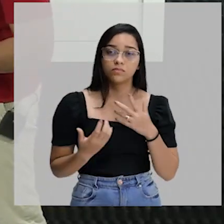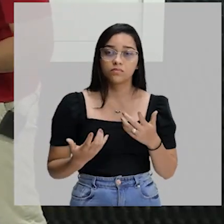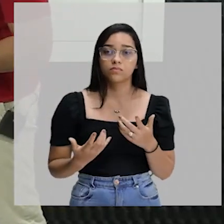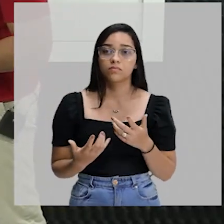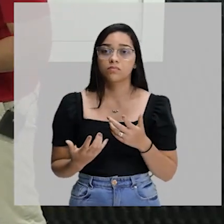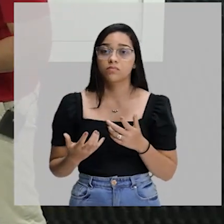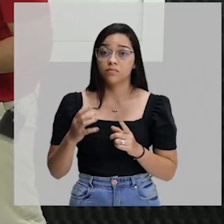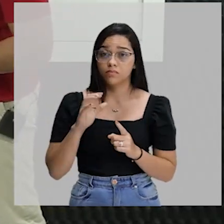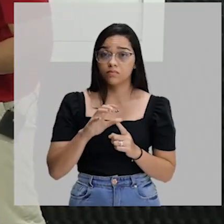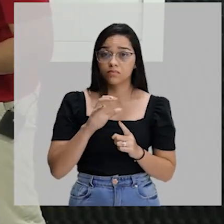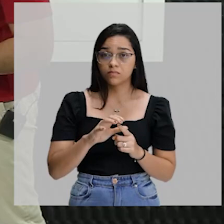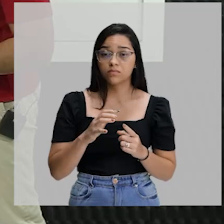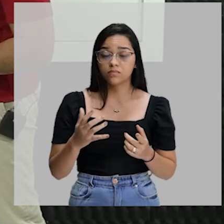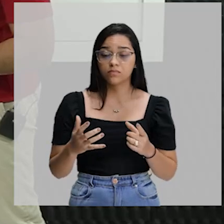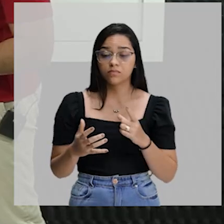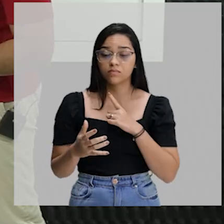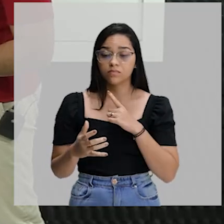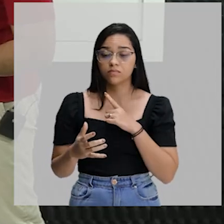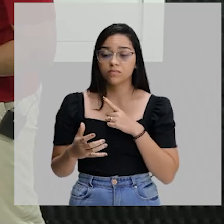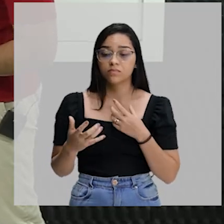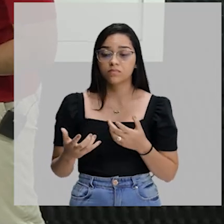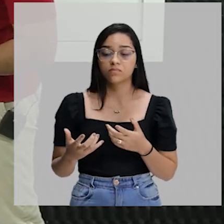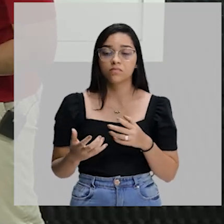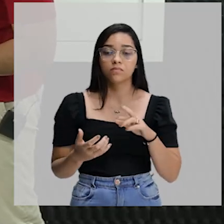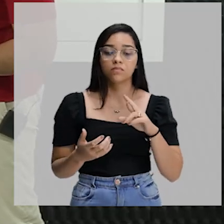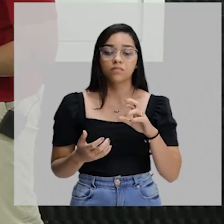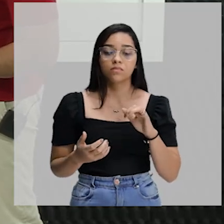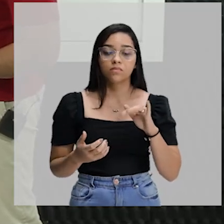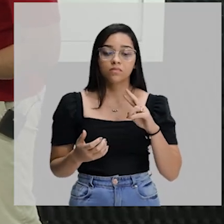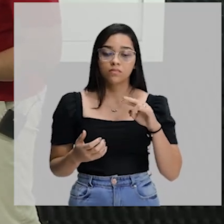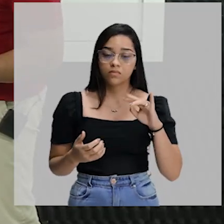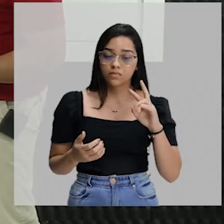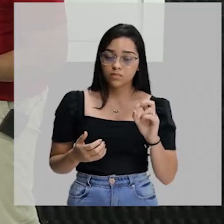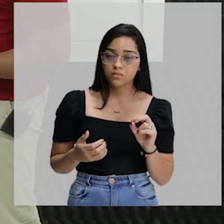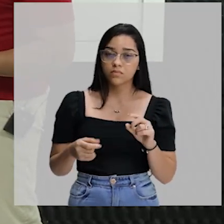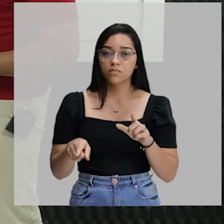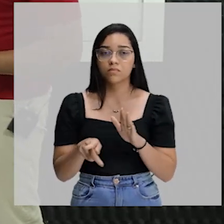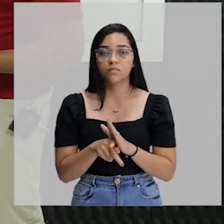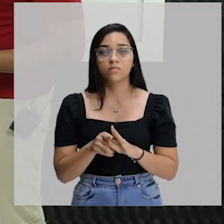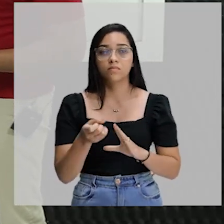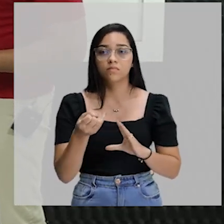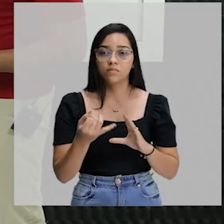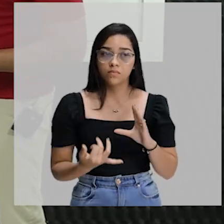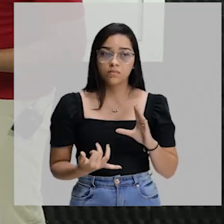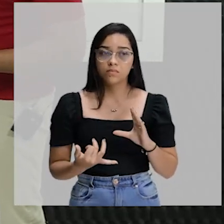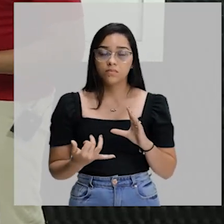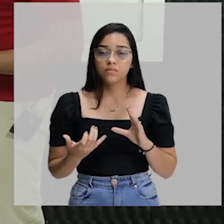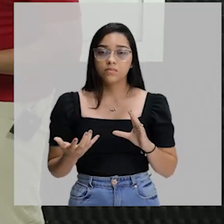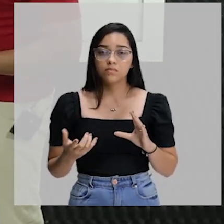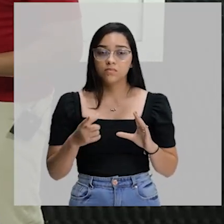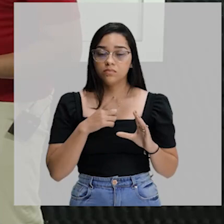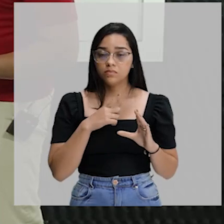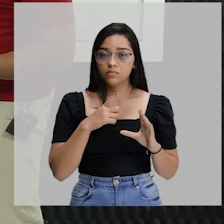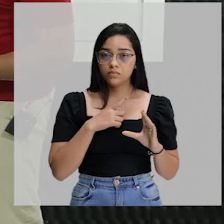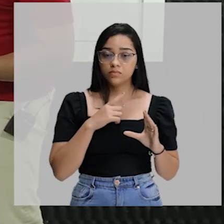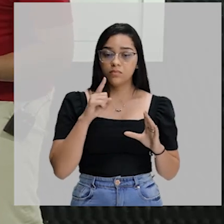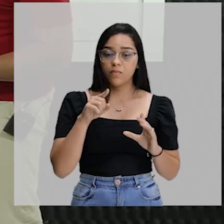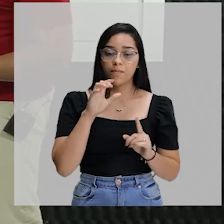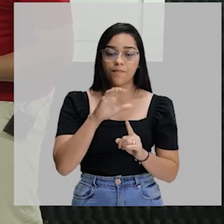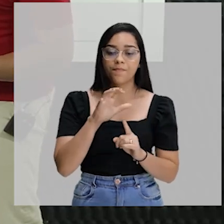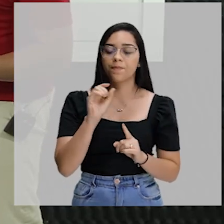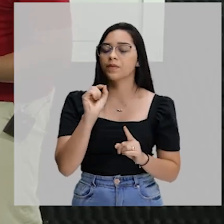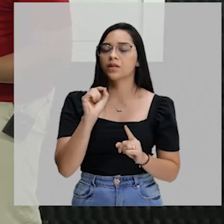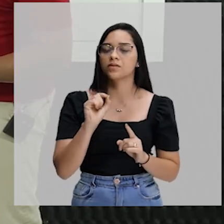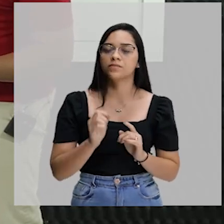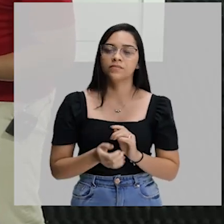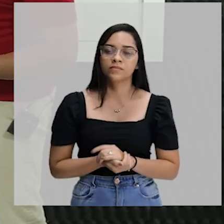foi afetado, que está afetado aqui, ele é recessivo. Então, essa característica desse indivíduo que é afetado é o